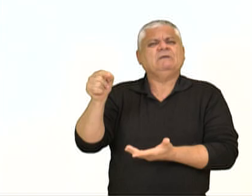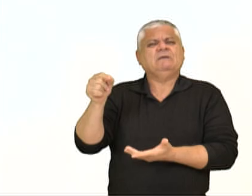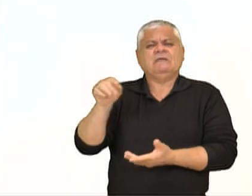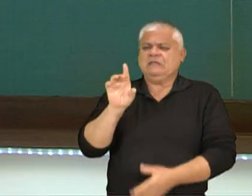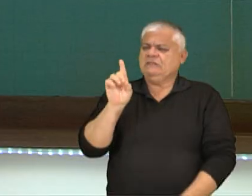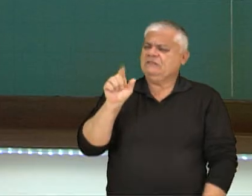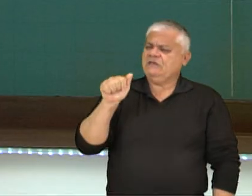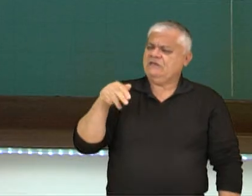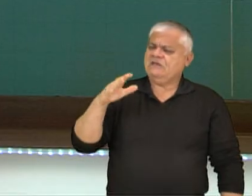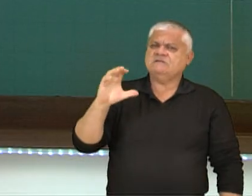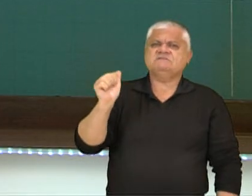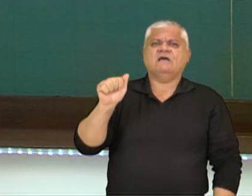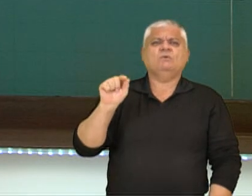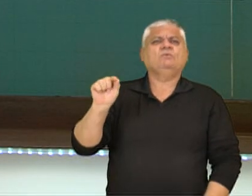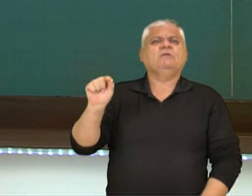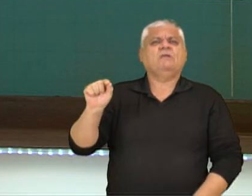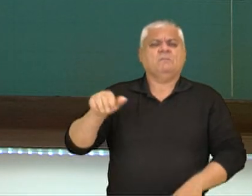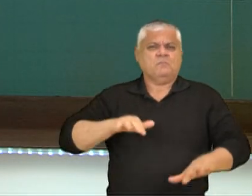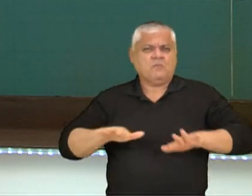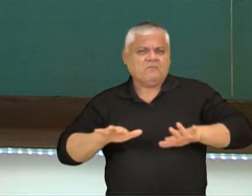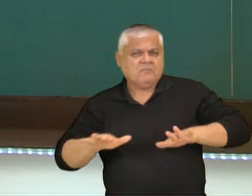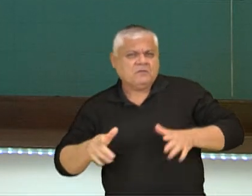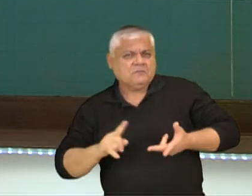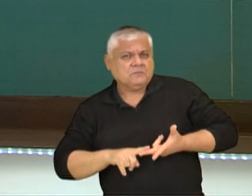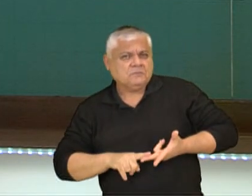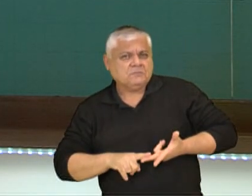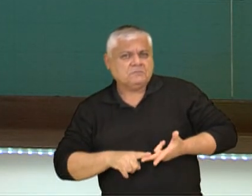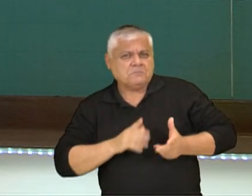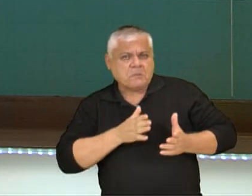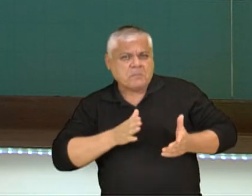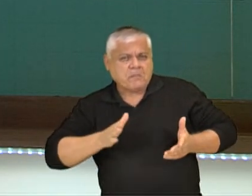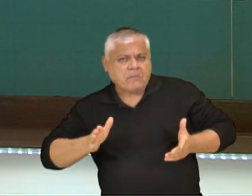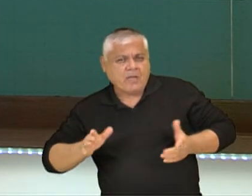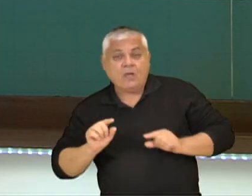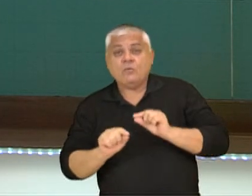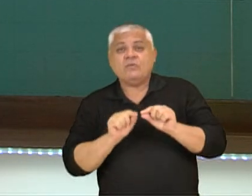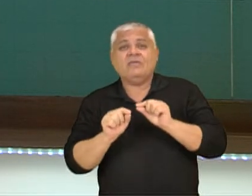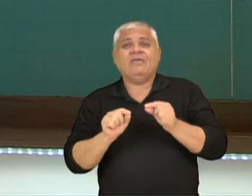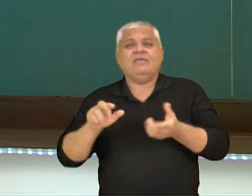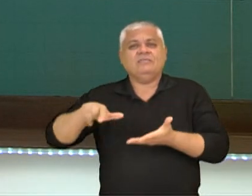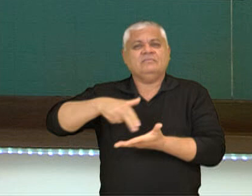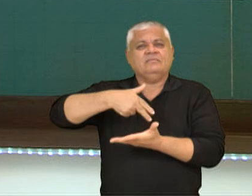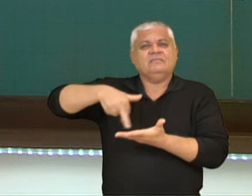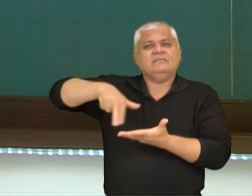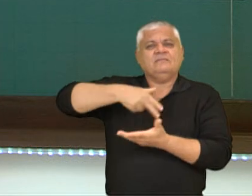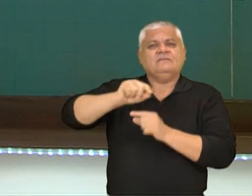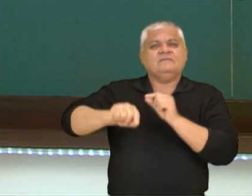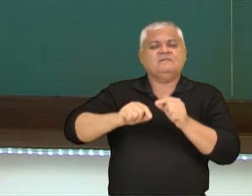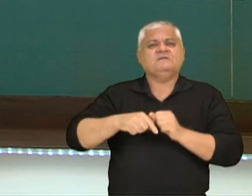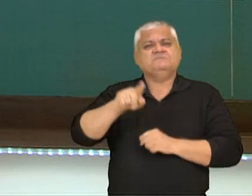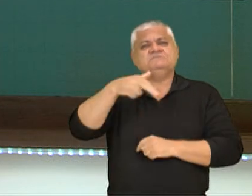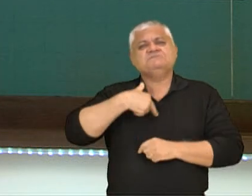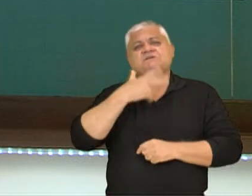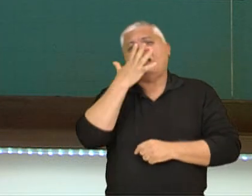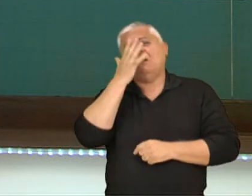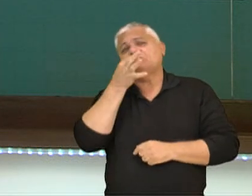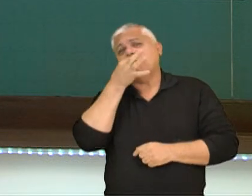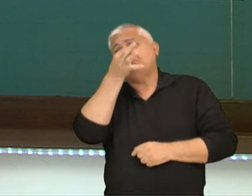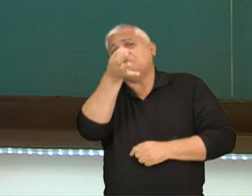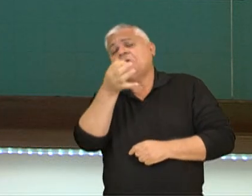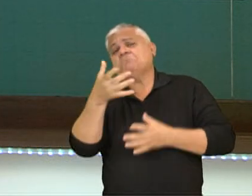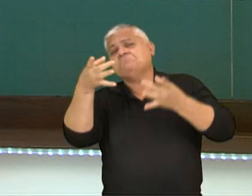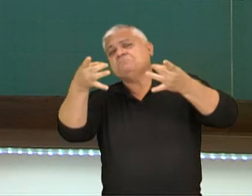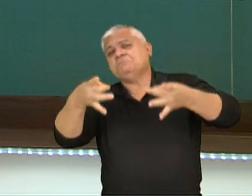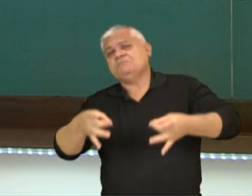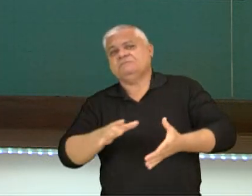é dança? Um movimento? É um movimento ritmado? O que você acha que seja a dança? Como que vocês conseguem definir